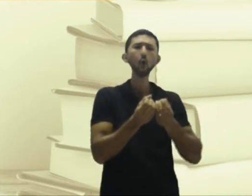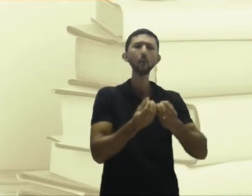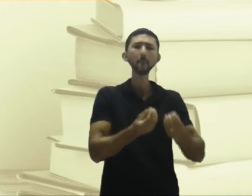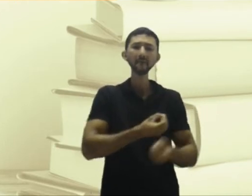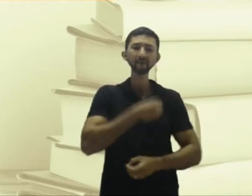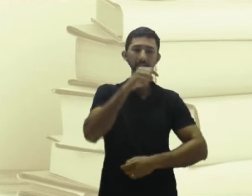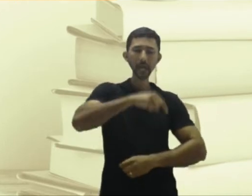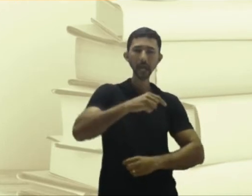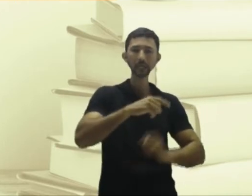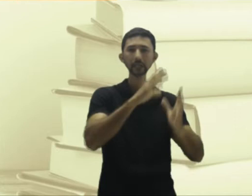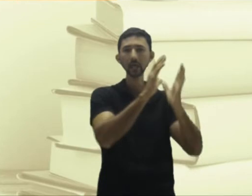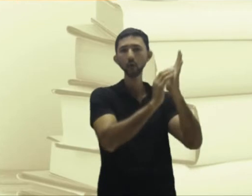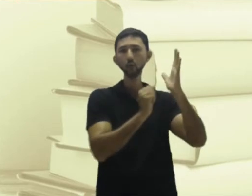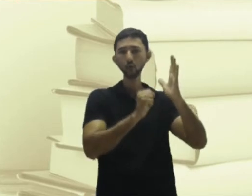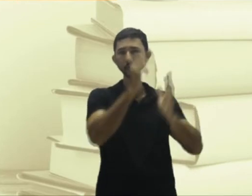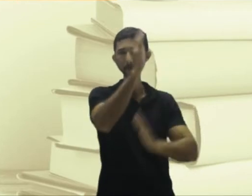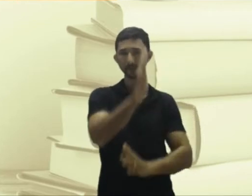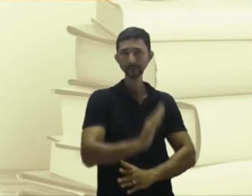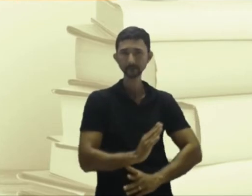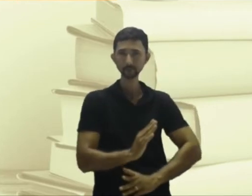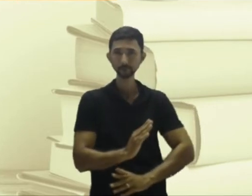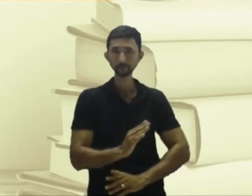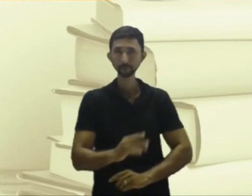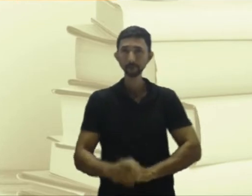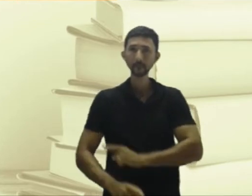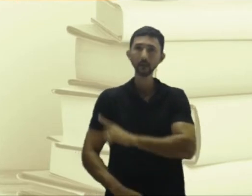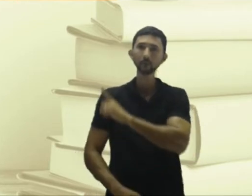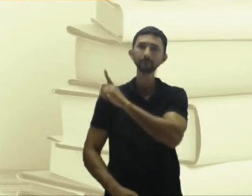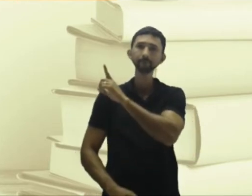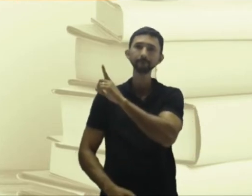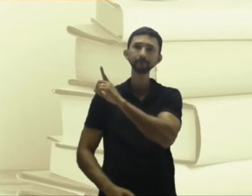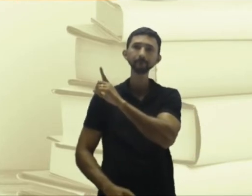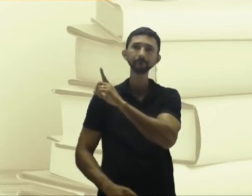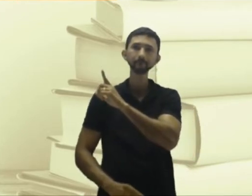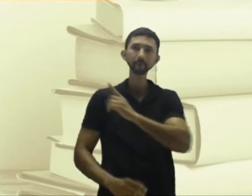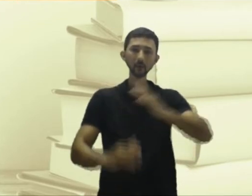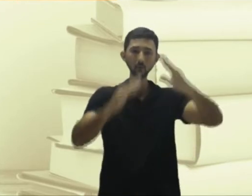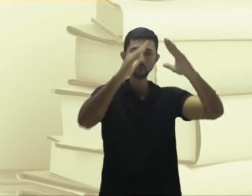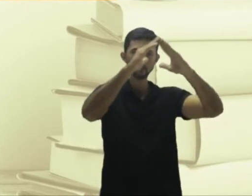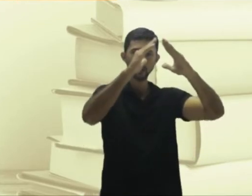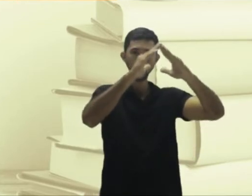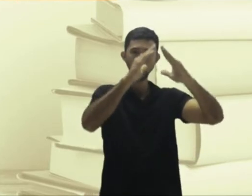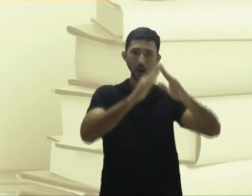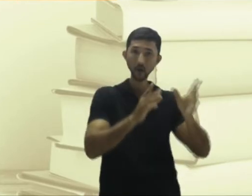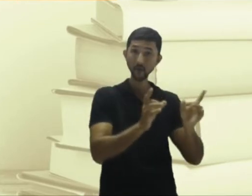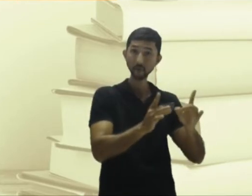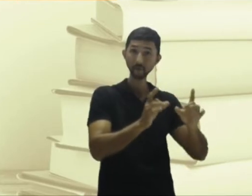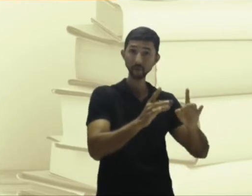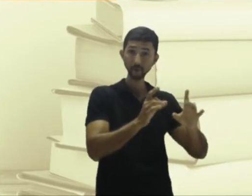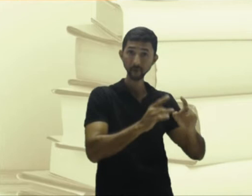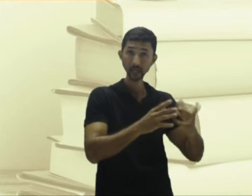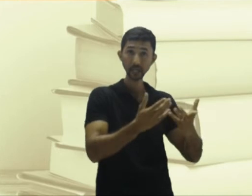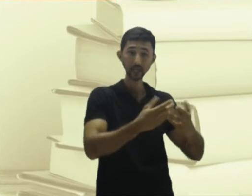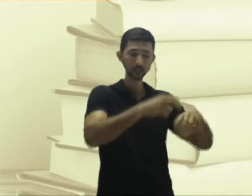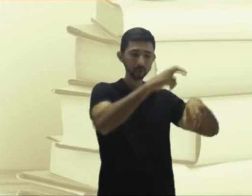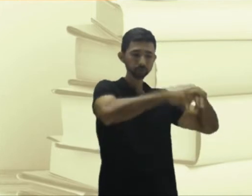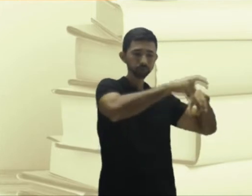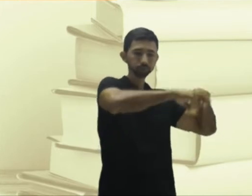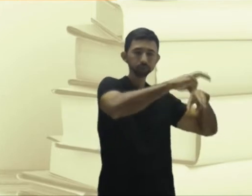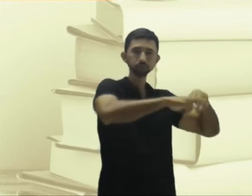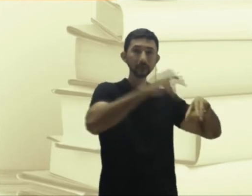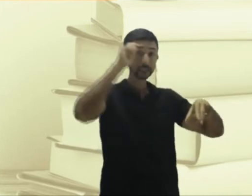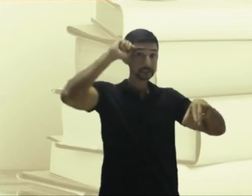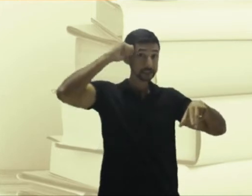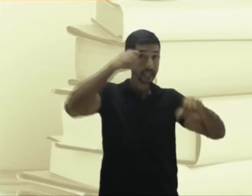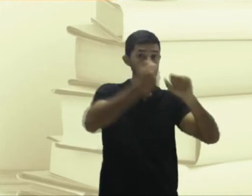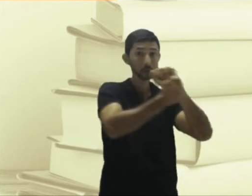certo? Aqui nós temos o mercado de escravos, nós temos aqui a representação desses escravos